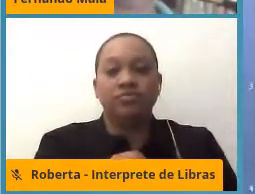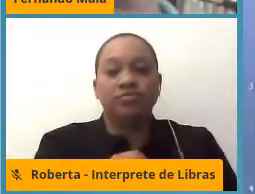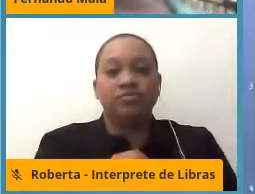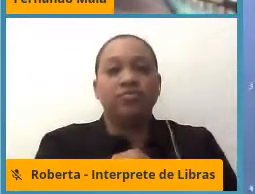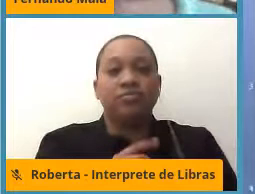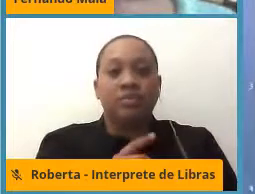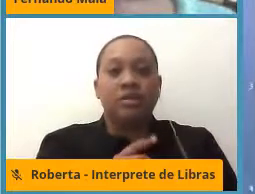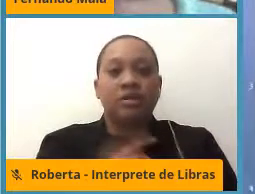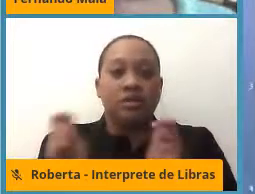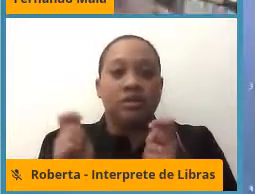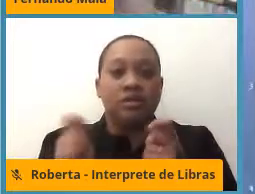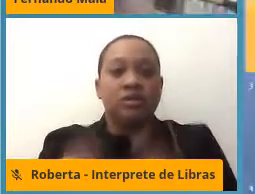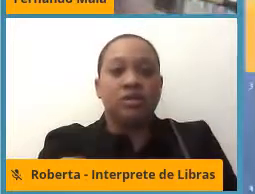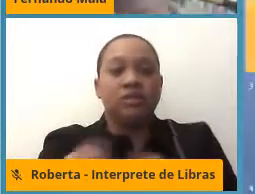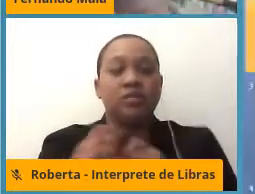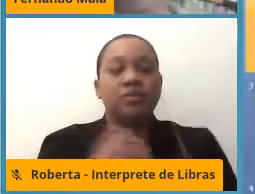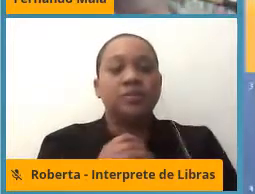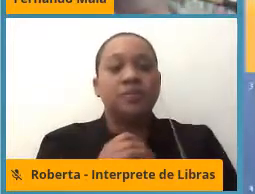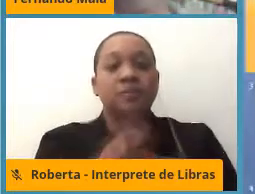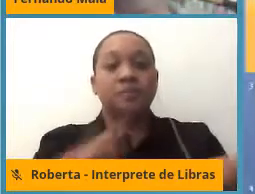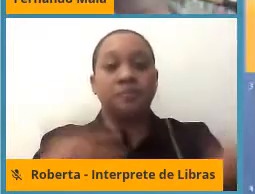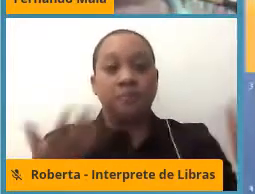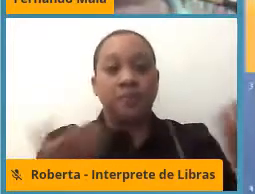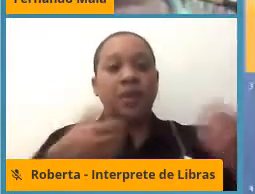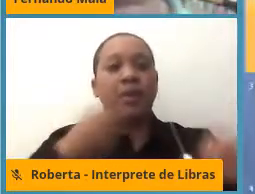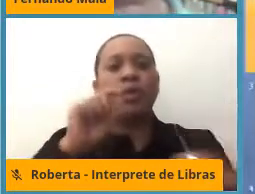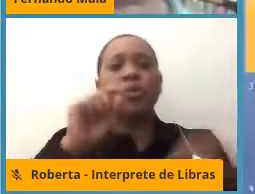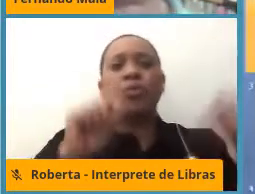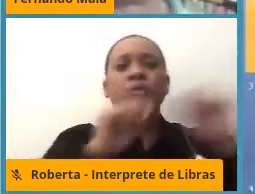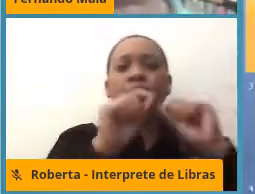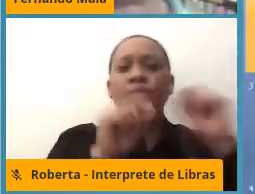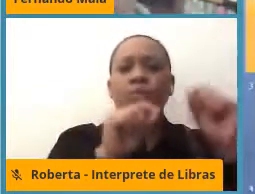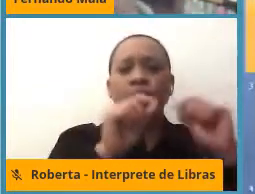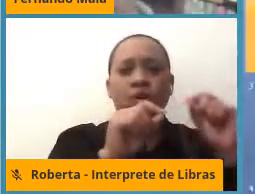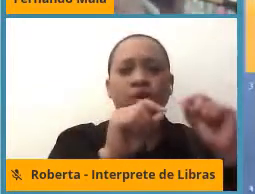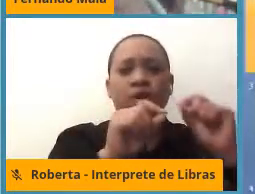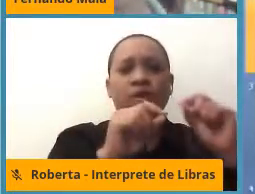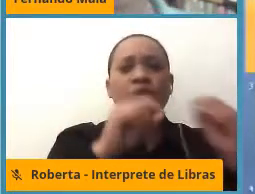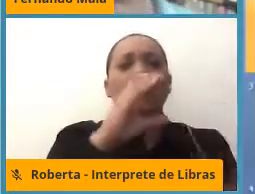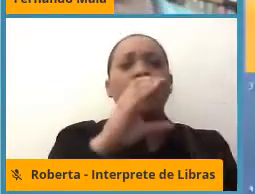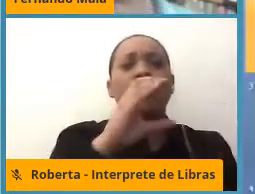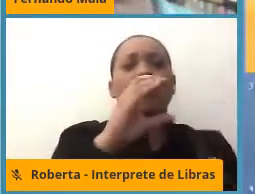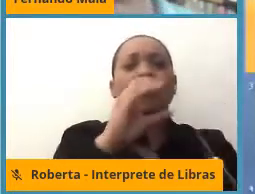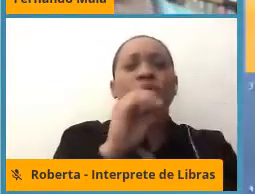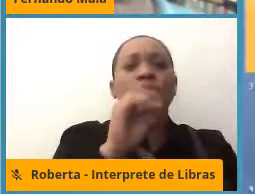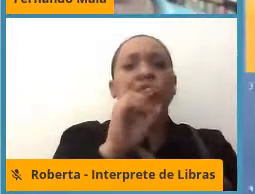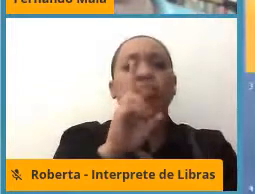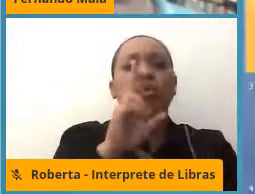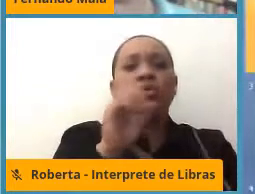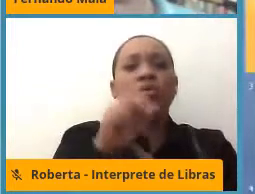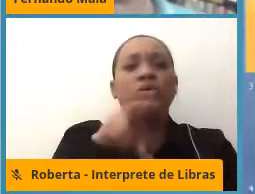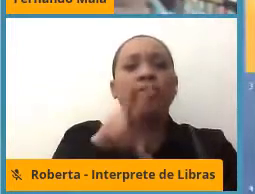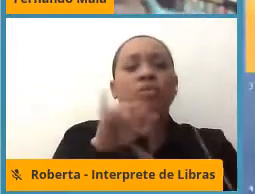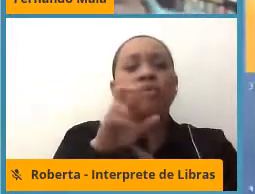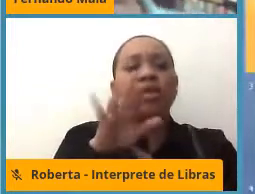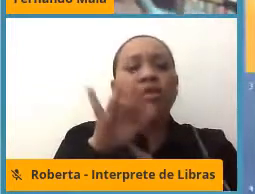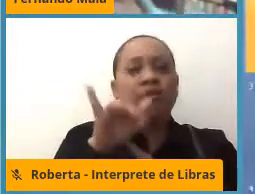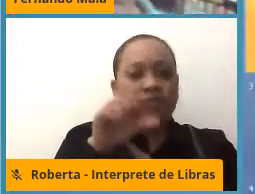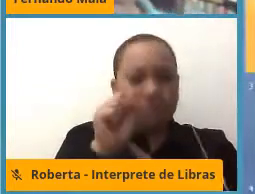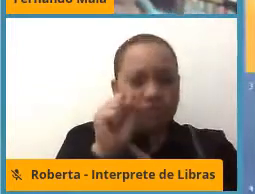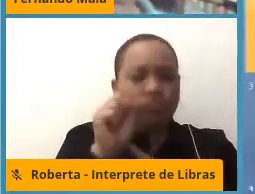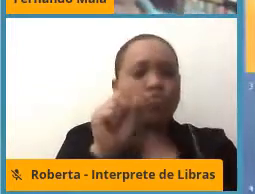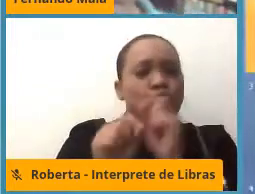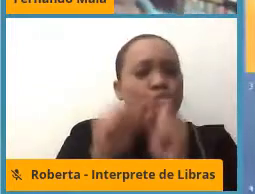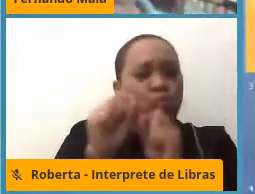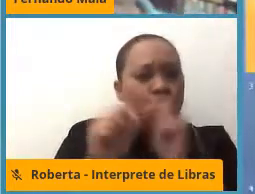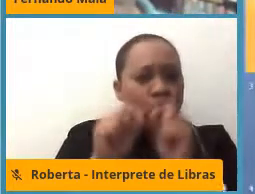Agora foi. Bom, em primeiro lugar, quem é o coronavírus? Só para a gente ver o problema, né? Ele é um vírus da